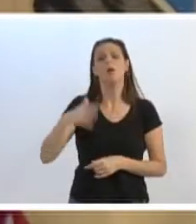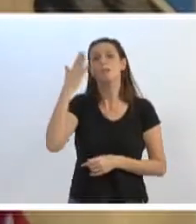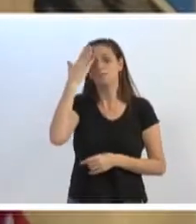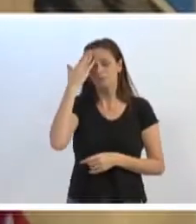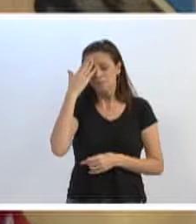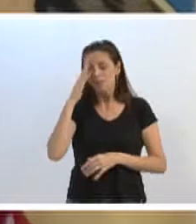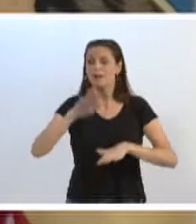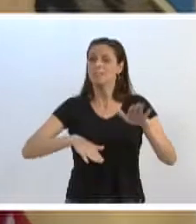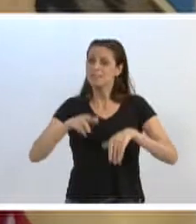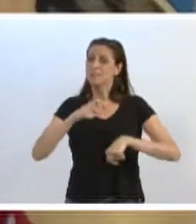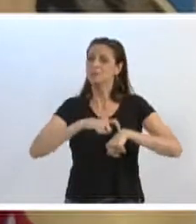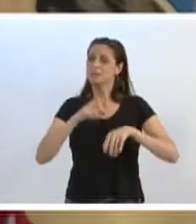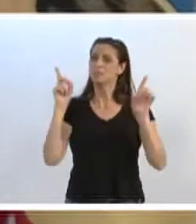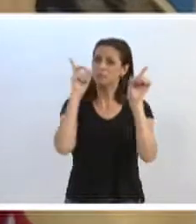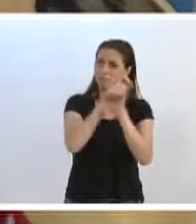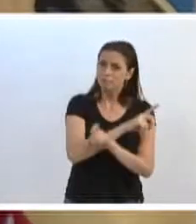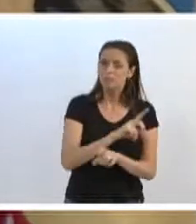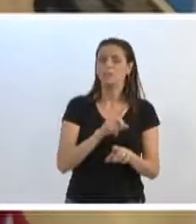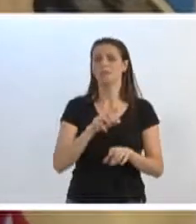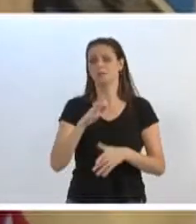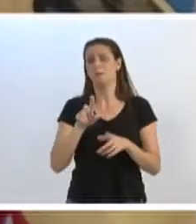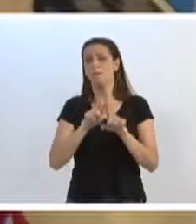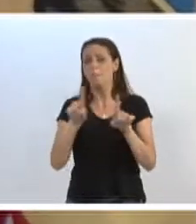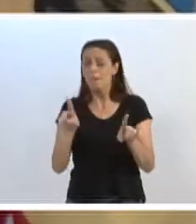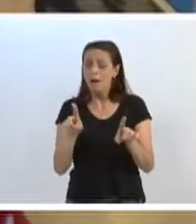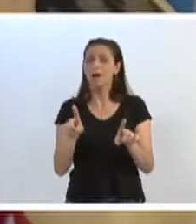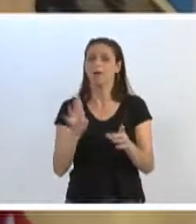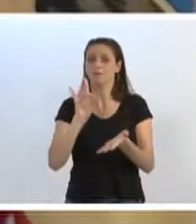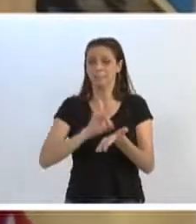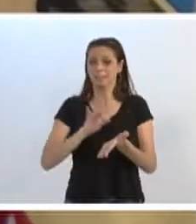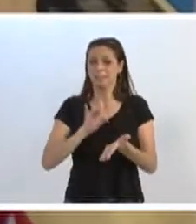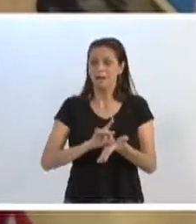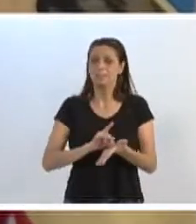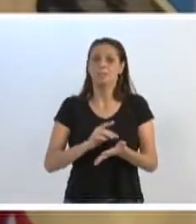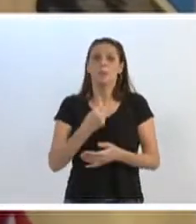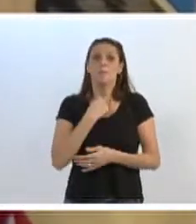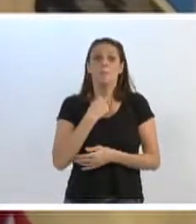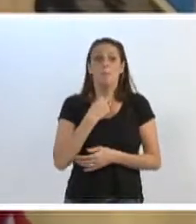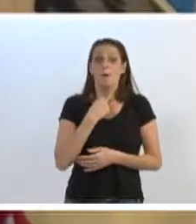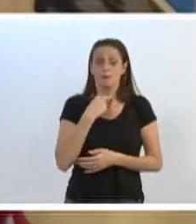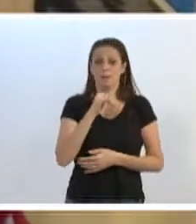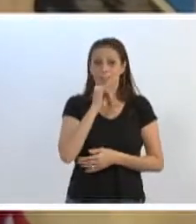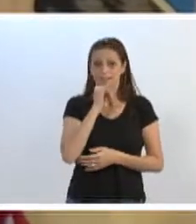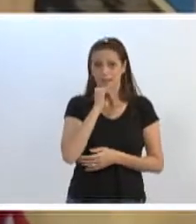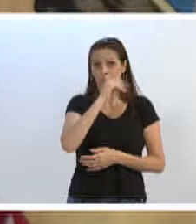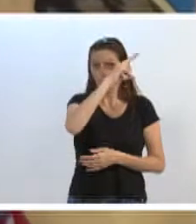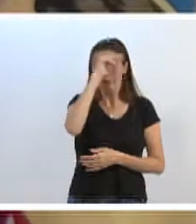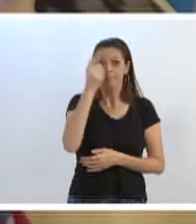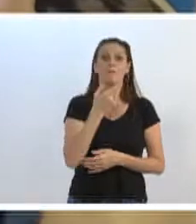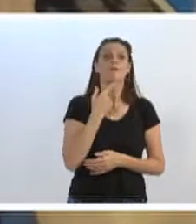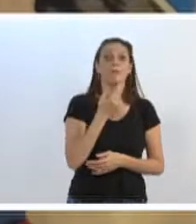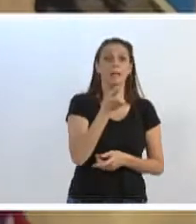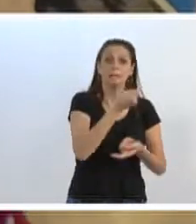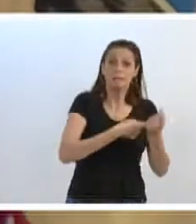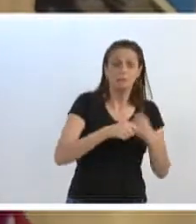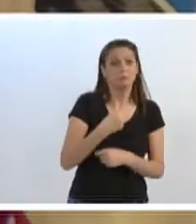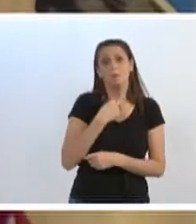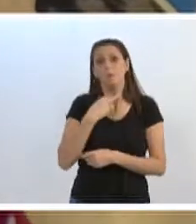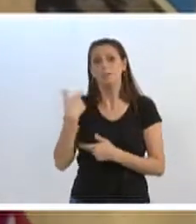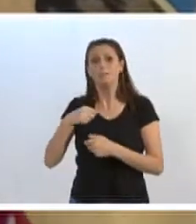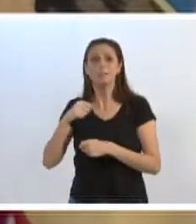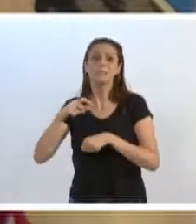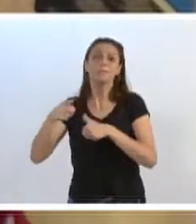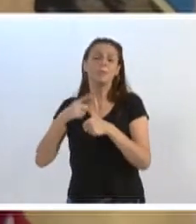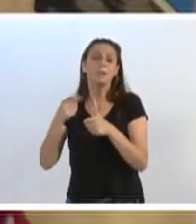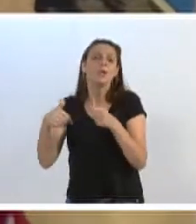medidas administrativas difíceis têm que ser tomadas, mas isso não pode ser feito goela abaixo. Isso tem que ser feito, na verdade, dialogando com a população.